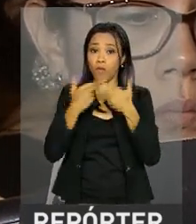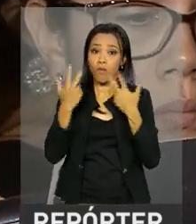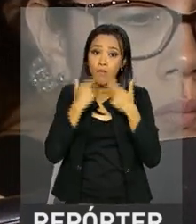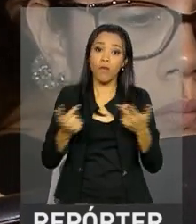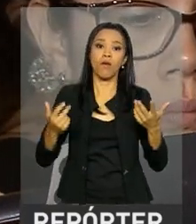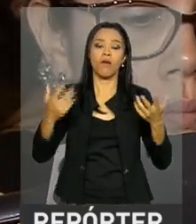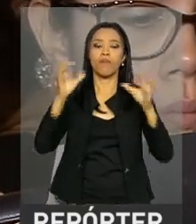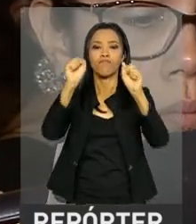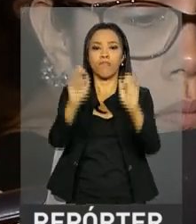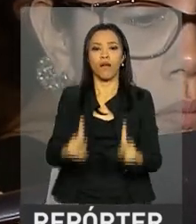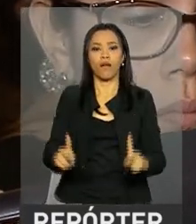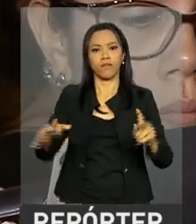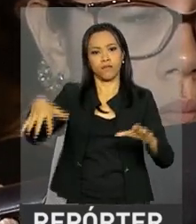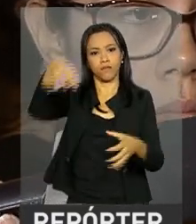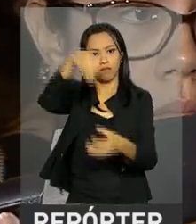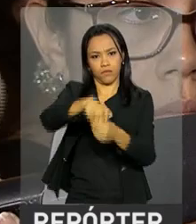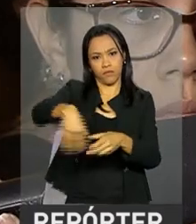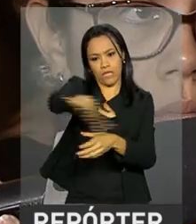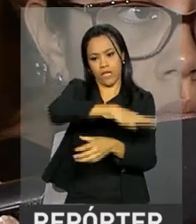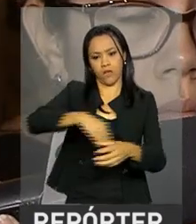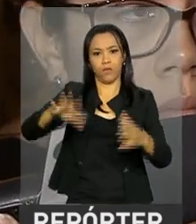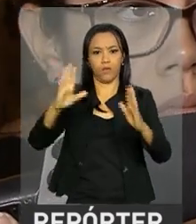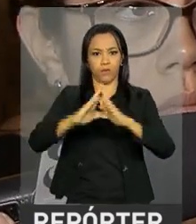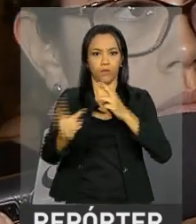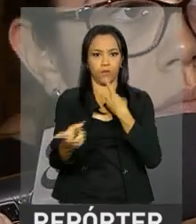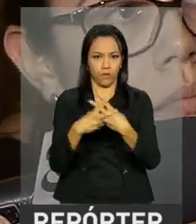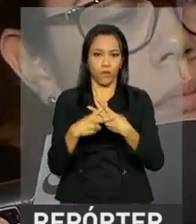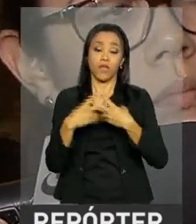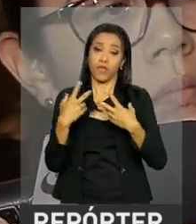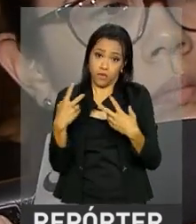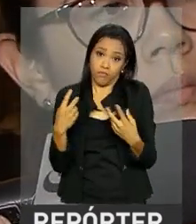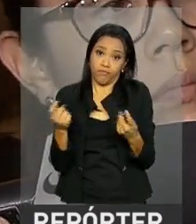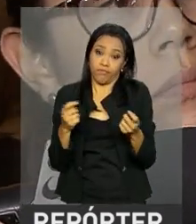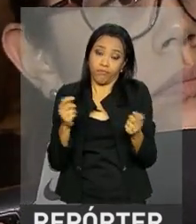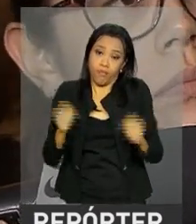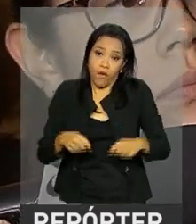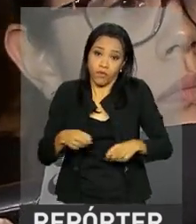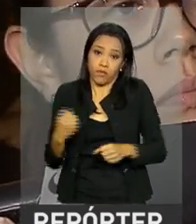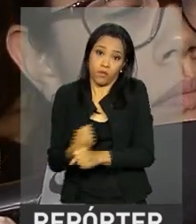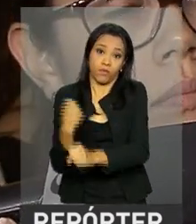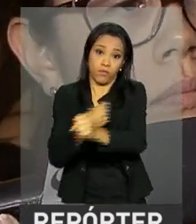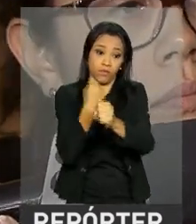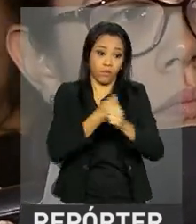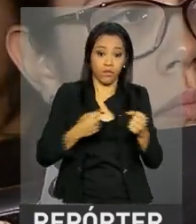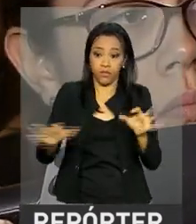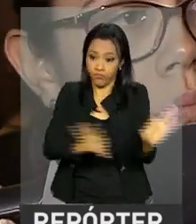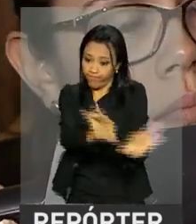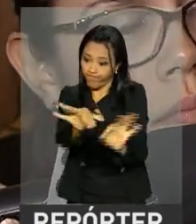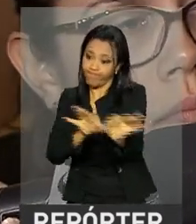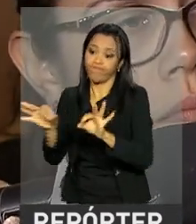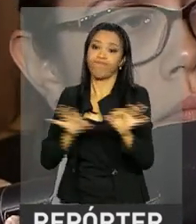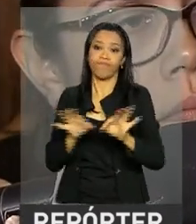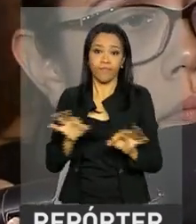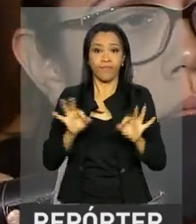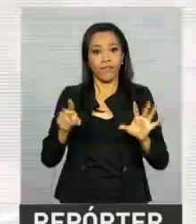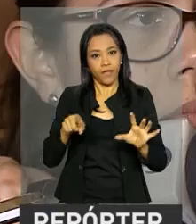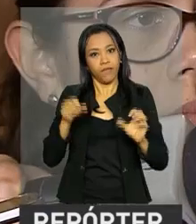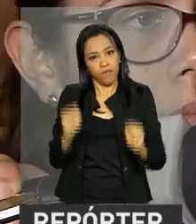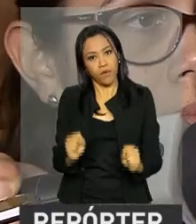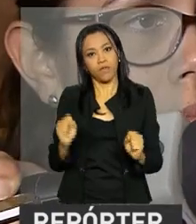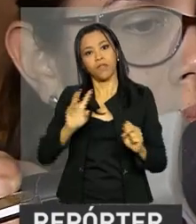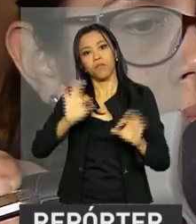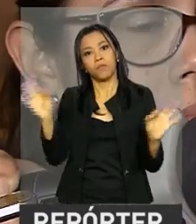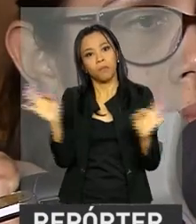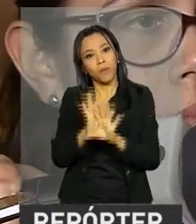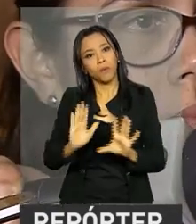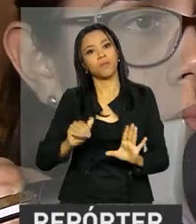em Alcaçuz, para que as obras necessárias sejam feitas e aí o Estado retome para que esse grupo possa sair. Sempre